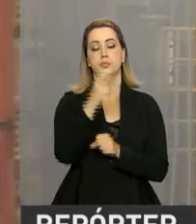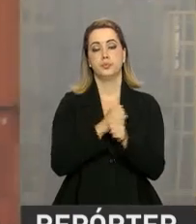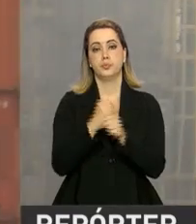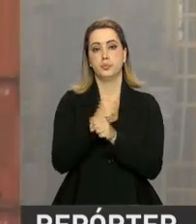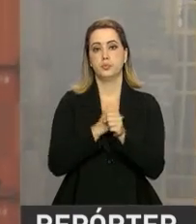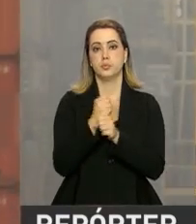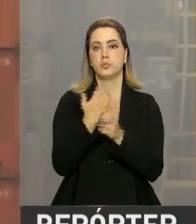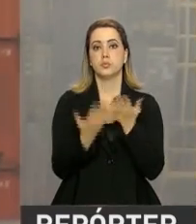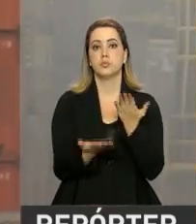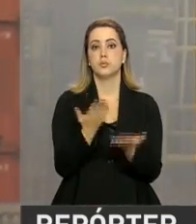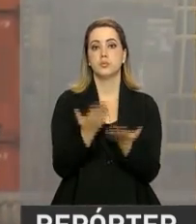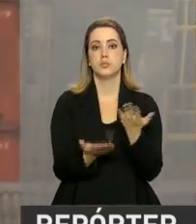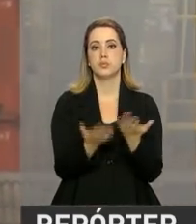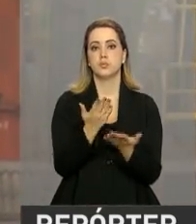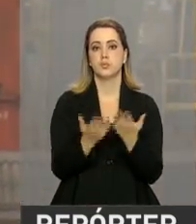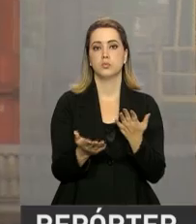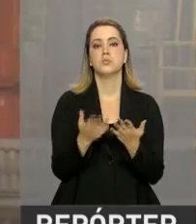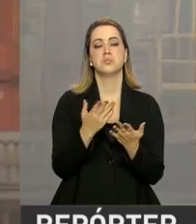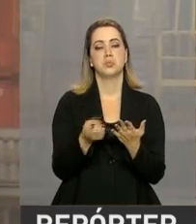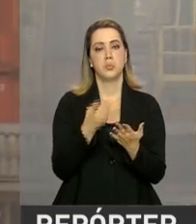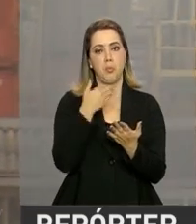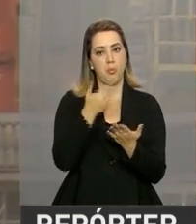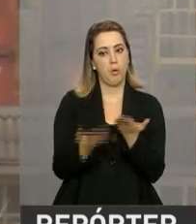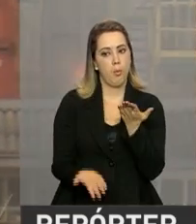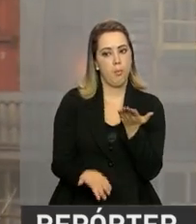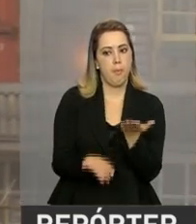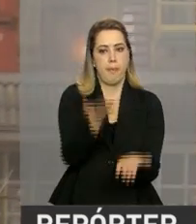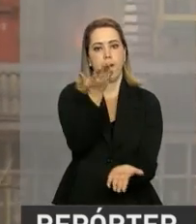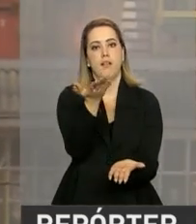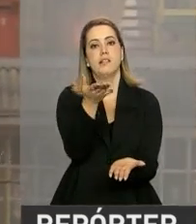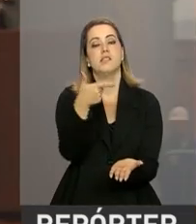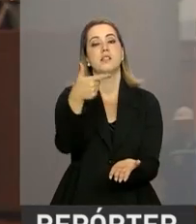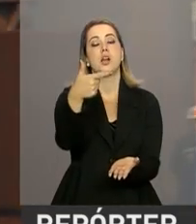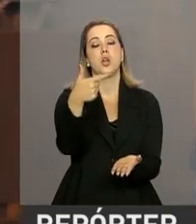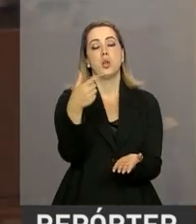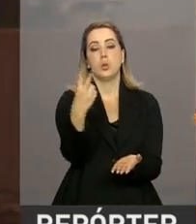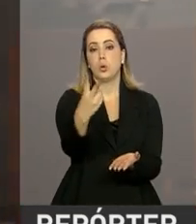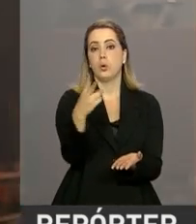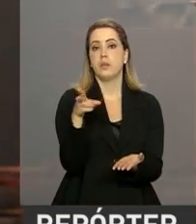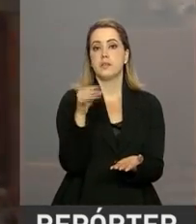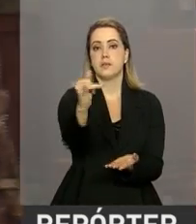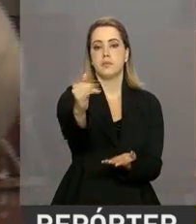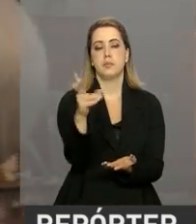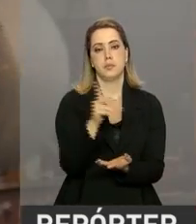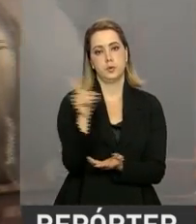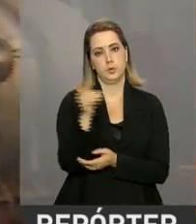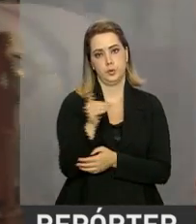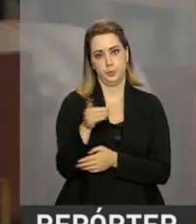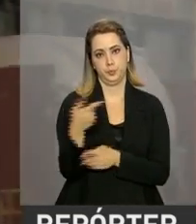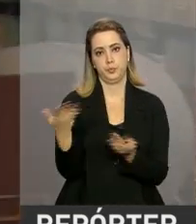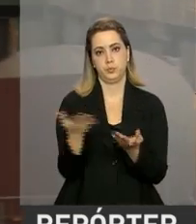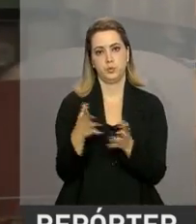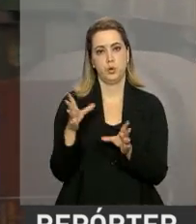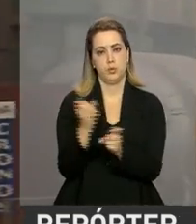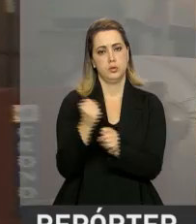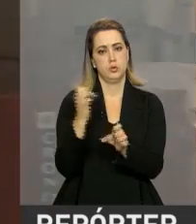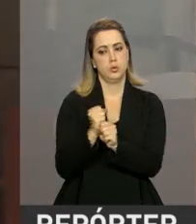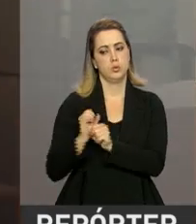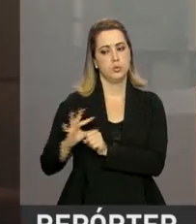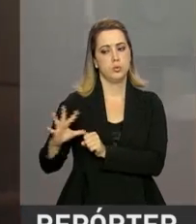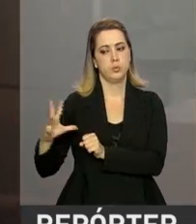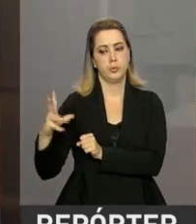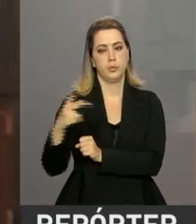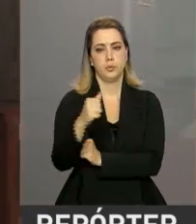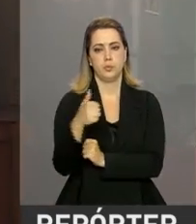brasileira fechou o mês com saldo positivo de 2 Bilhões 300 milhões de dólares no acumulado dos 10